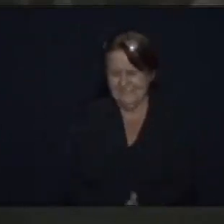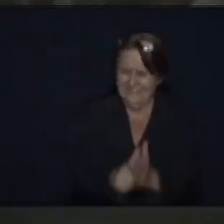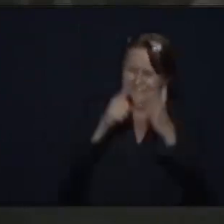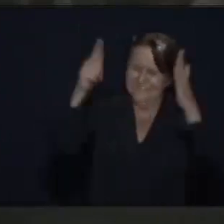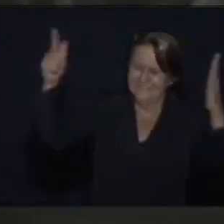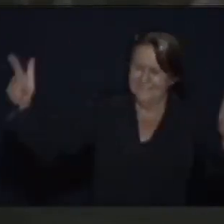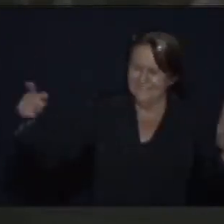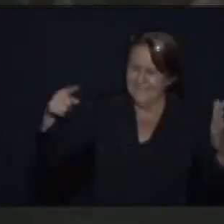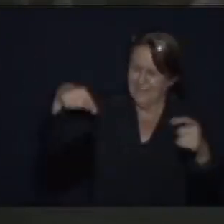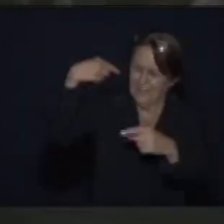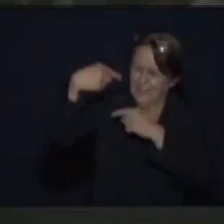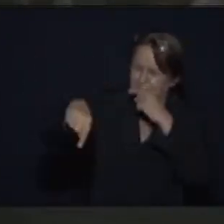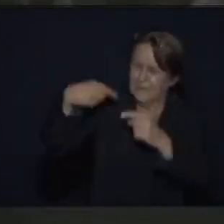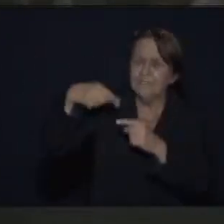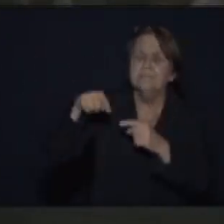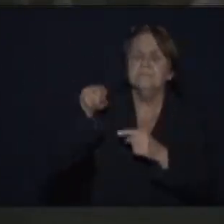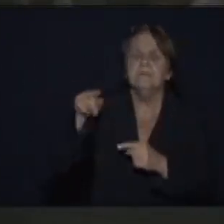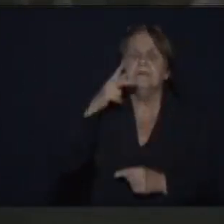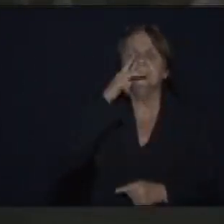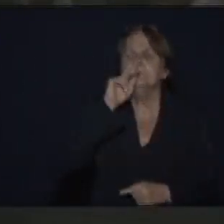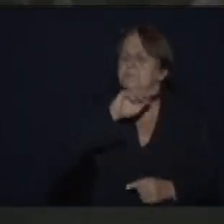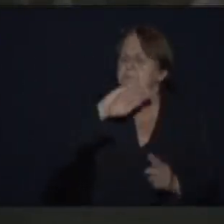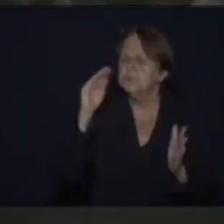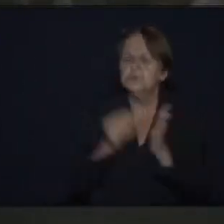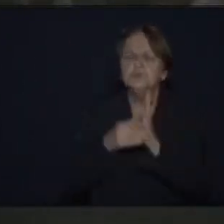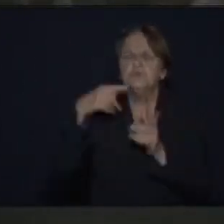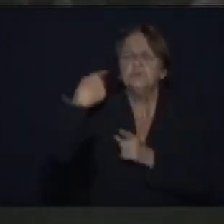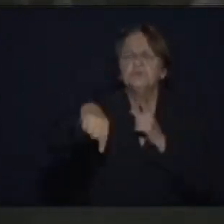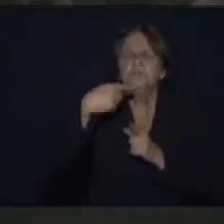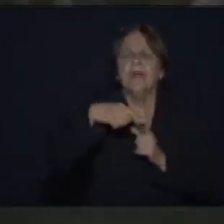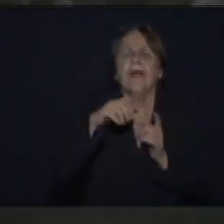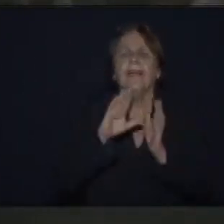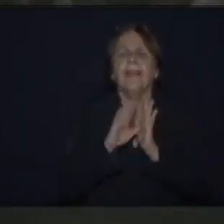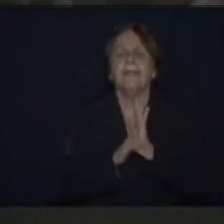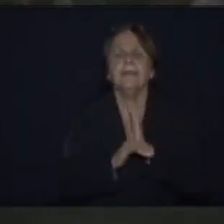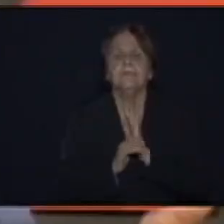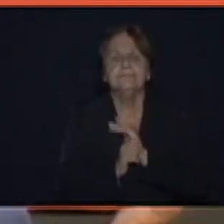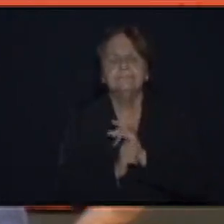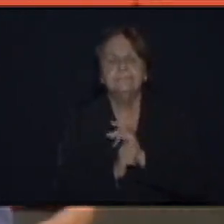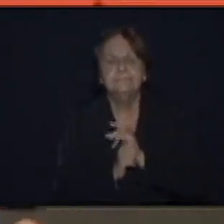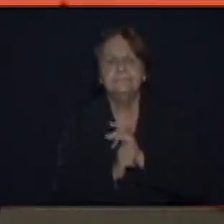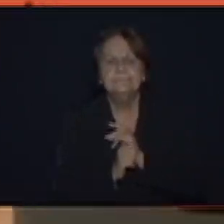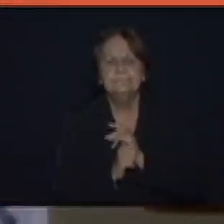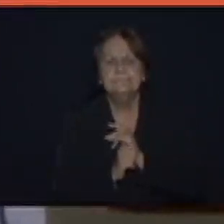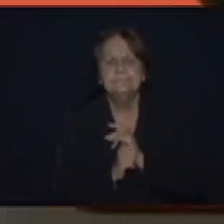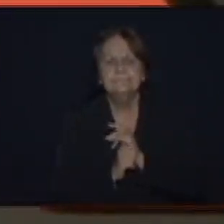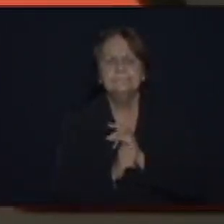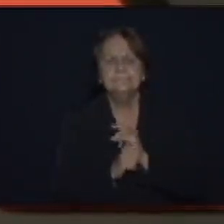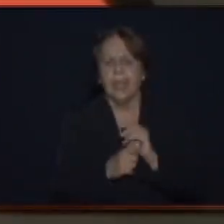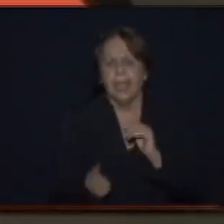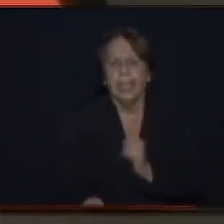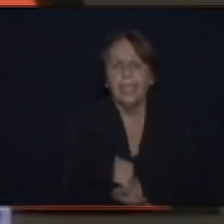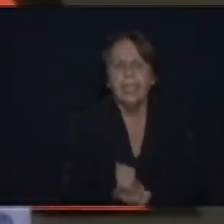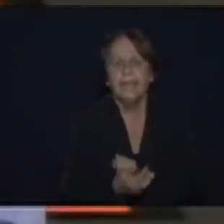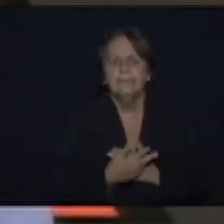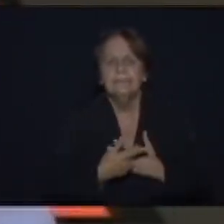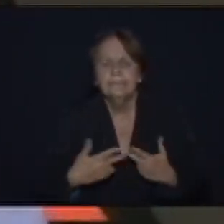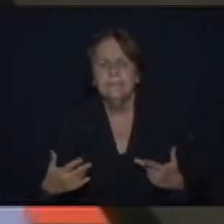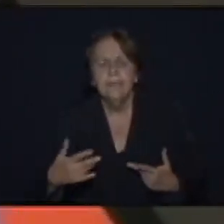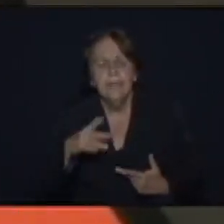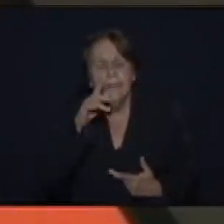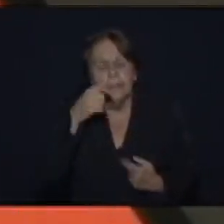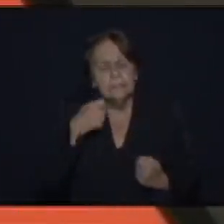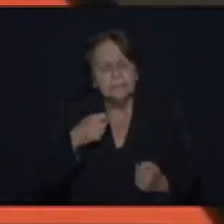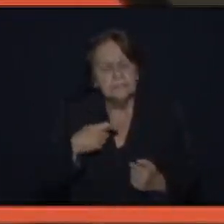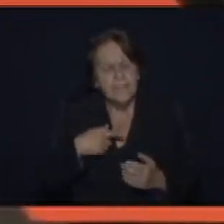Todo político no Brasil é ladrão né um corrupto sem vergonha e você não para um minuto para